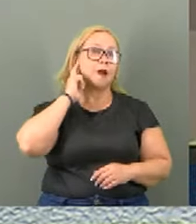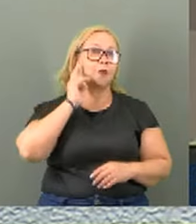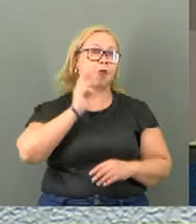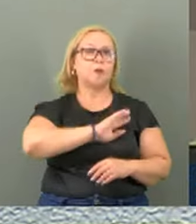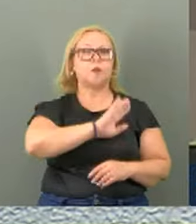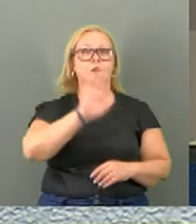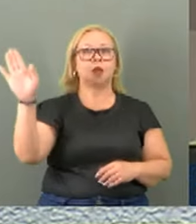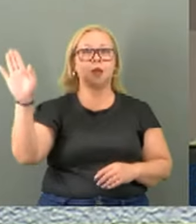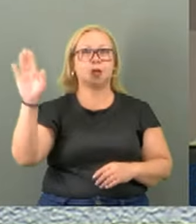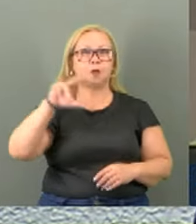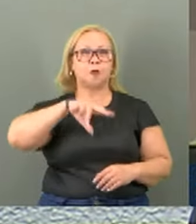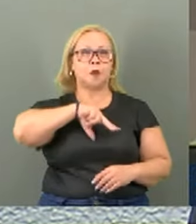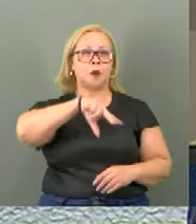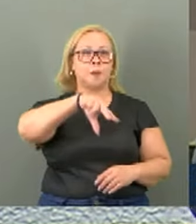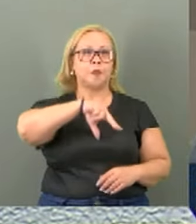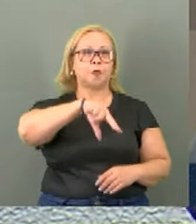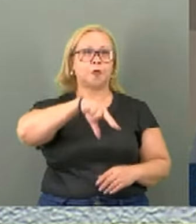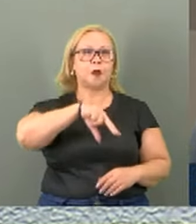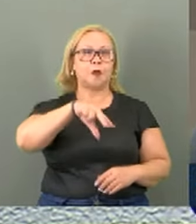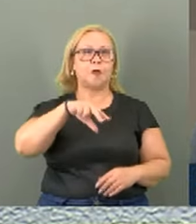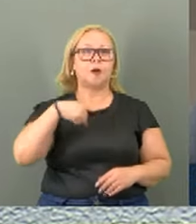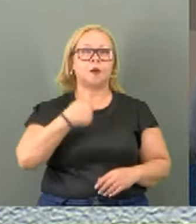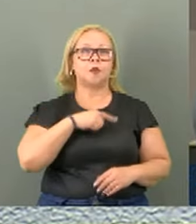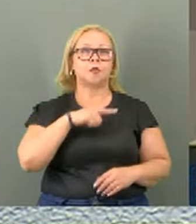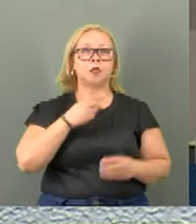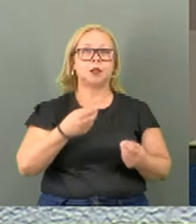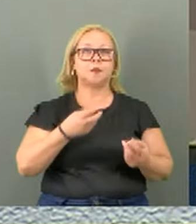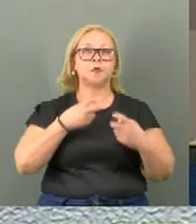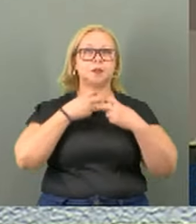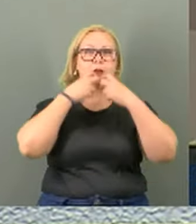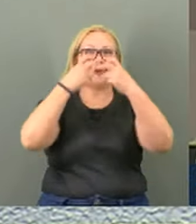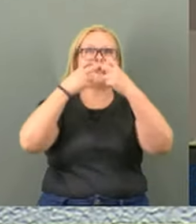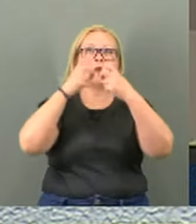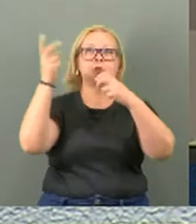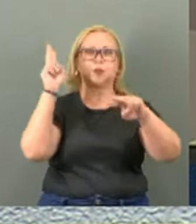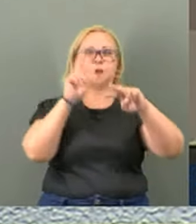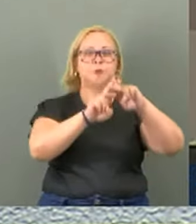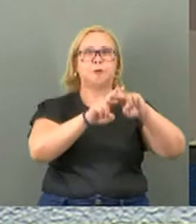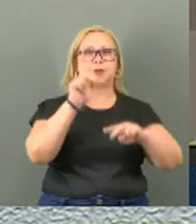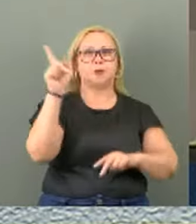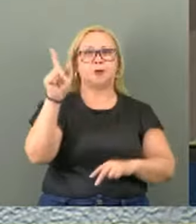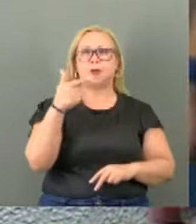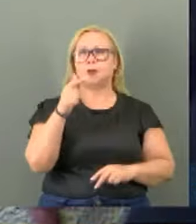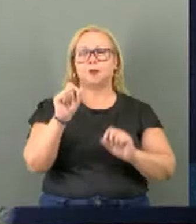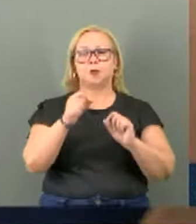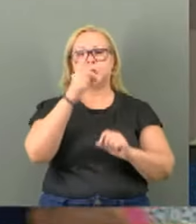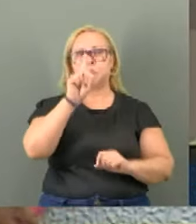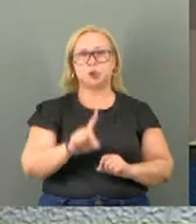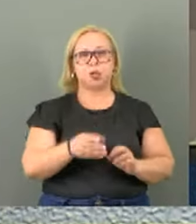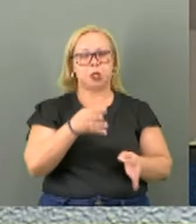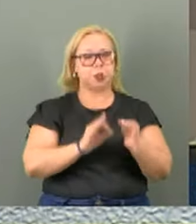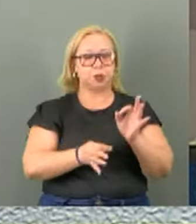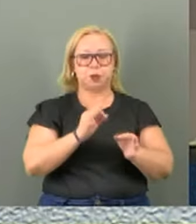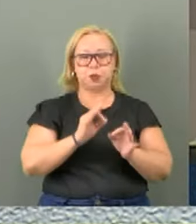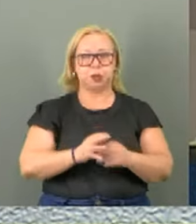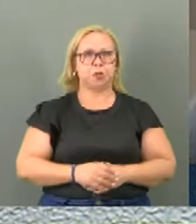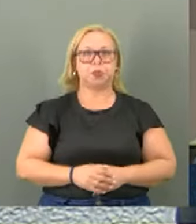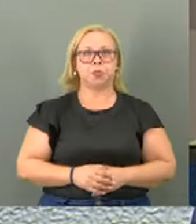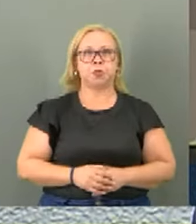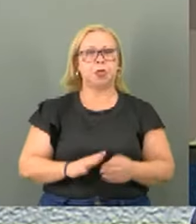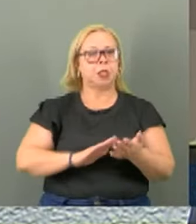a Portugal, nós teríamos que dar voz de prisão a ele. Nós não temos esse direito juridicamente.